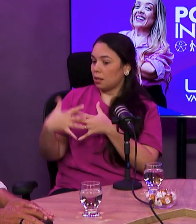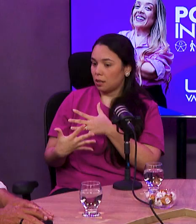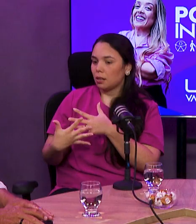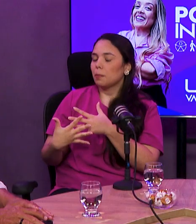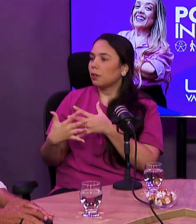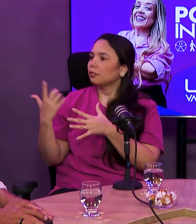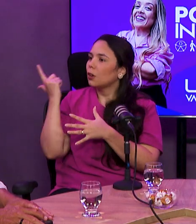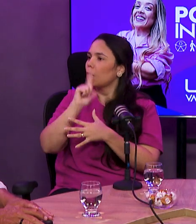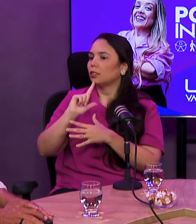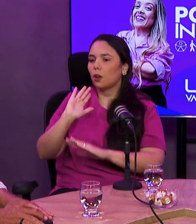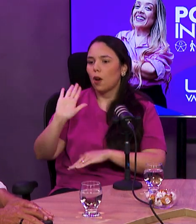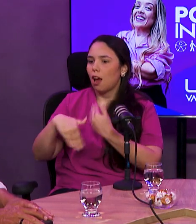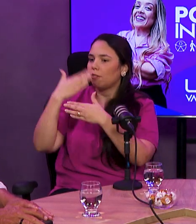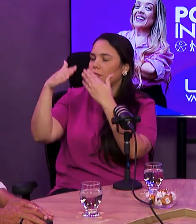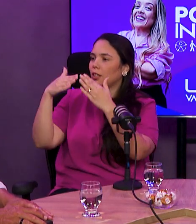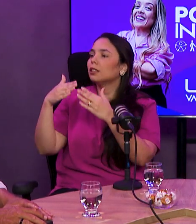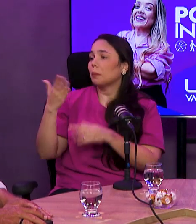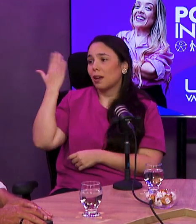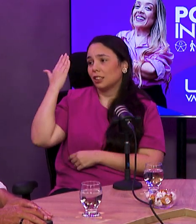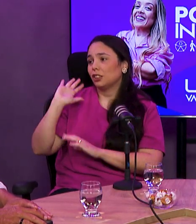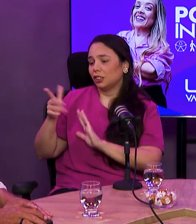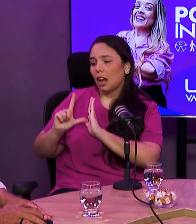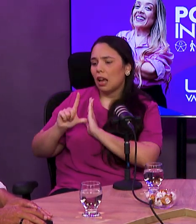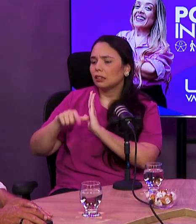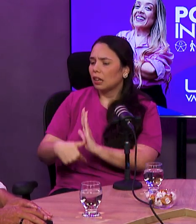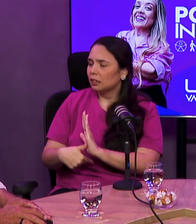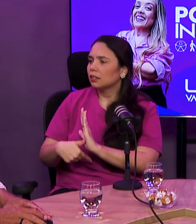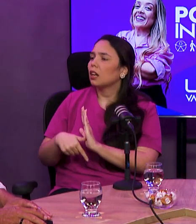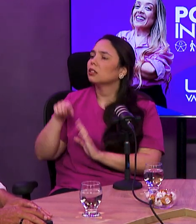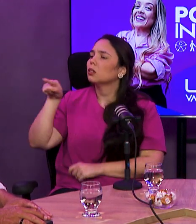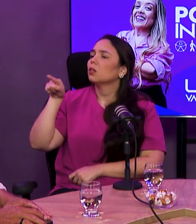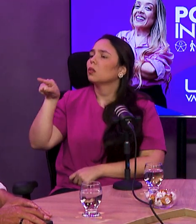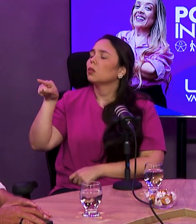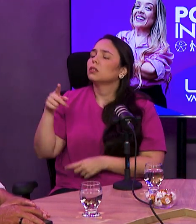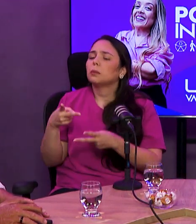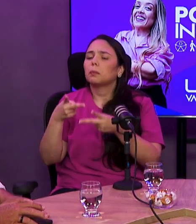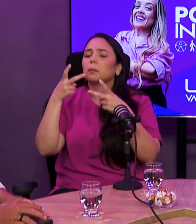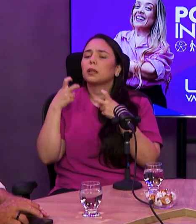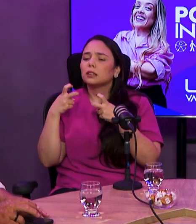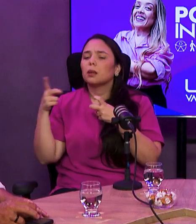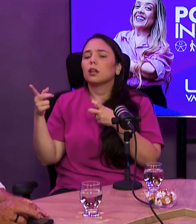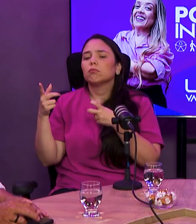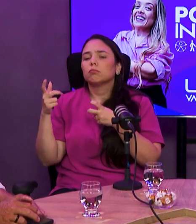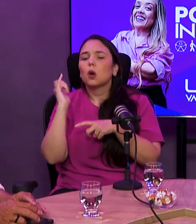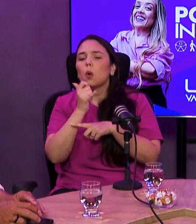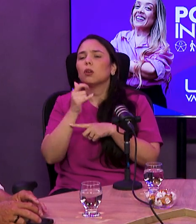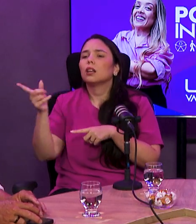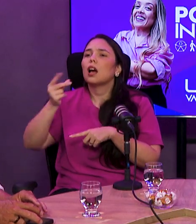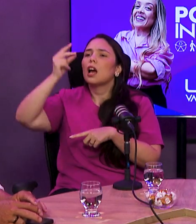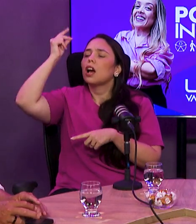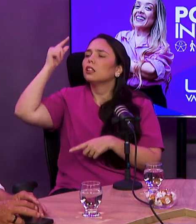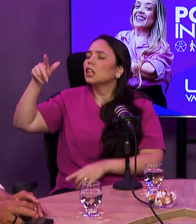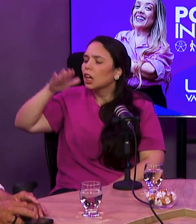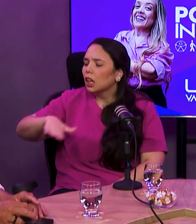um grande avanço, mas que já era um pouco atrasado. Como é que você fala para mim, me conta naquela sua época,